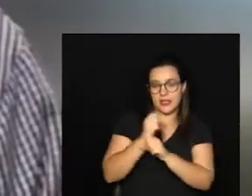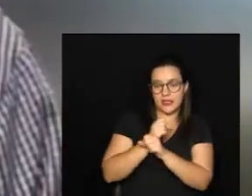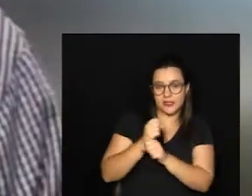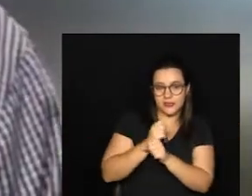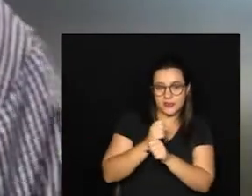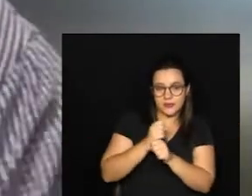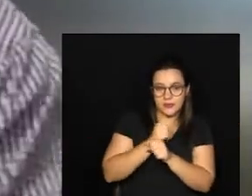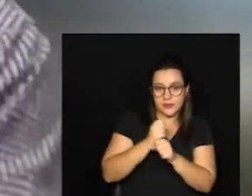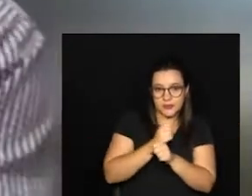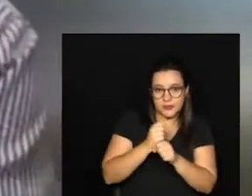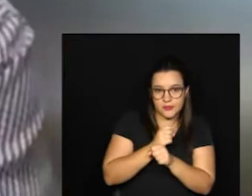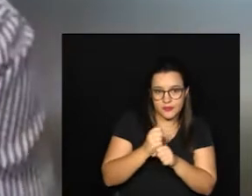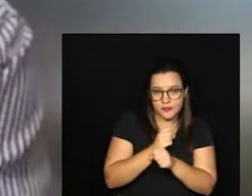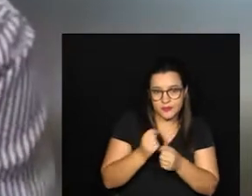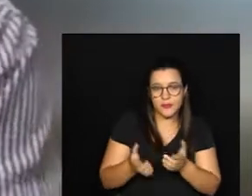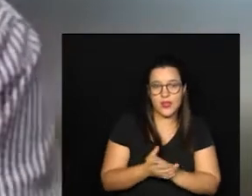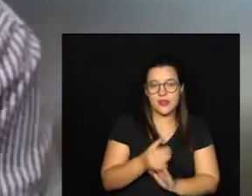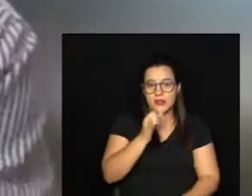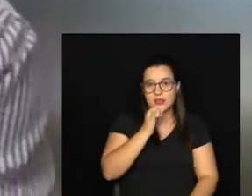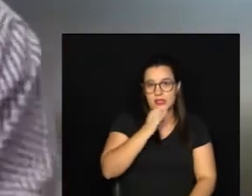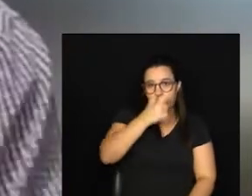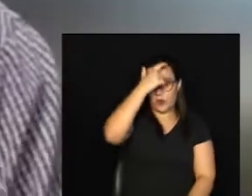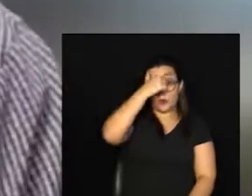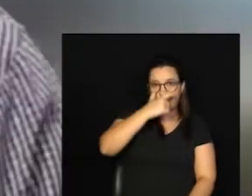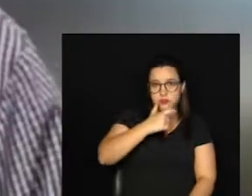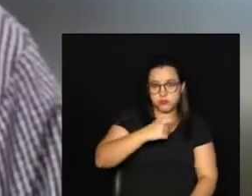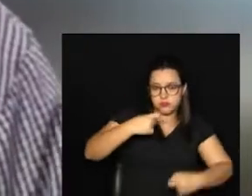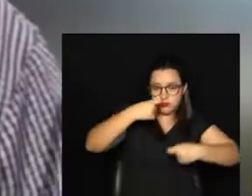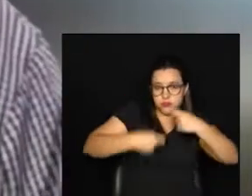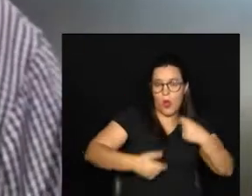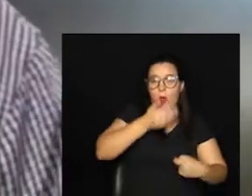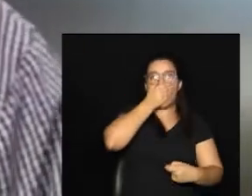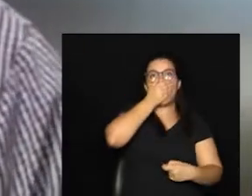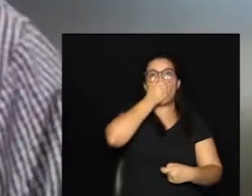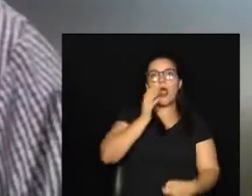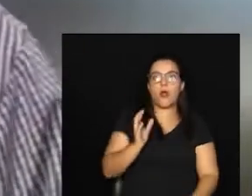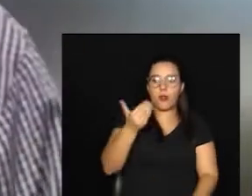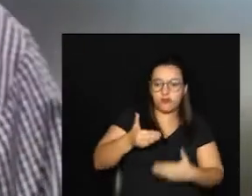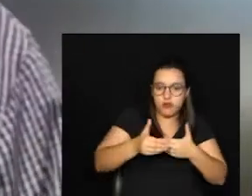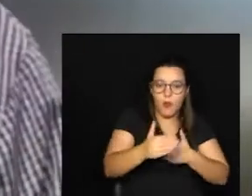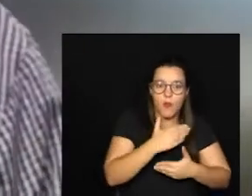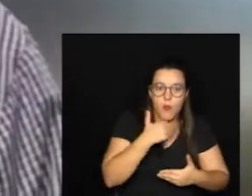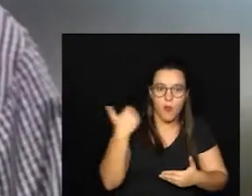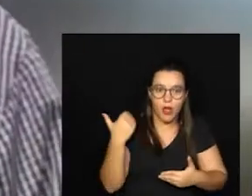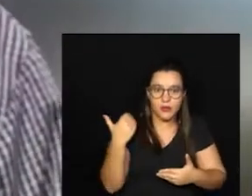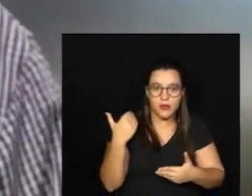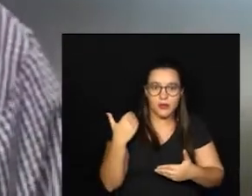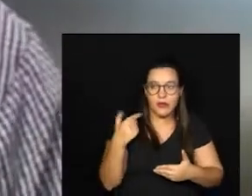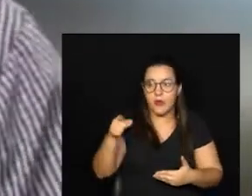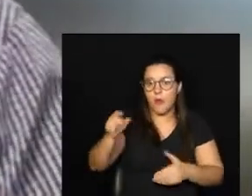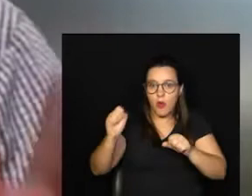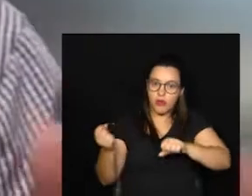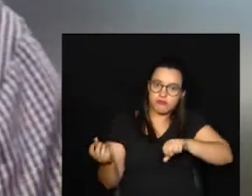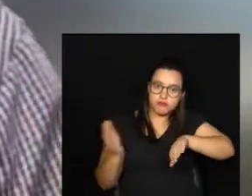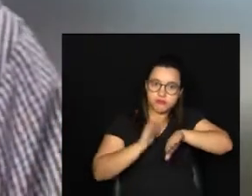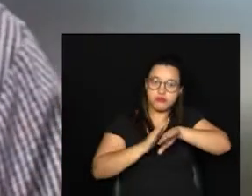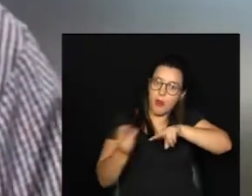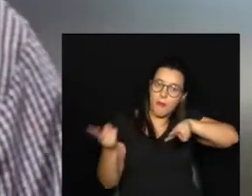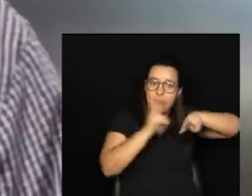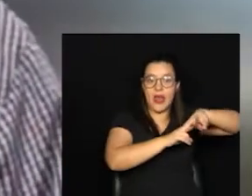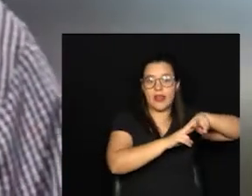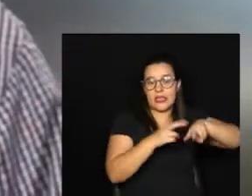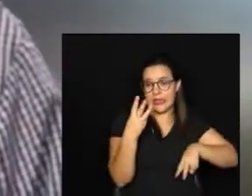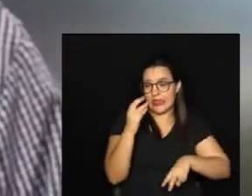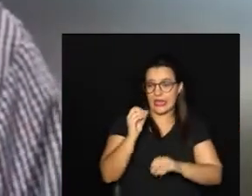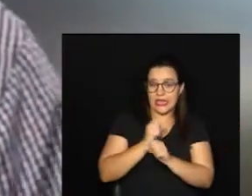daquela prática de estupro, a vítima venha a óbito, a vítima venha a falecer. A pena para esse crime chega a até 30 anos. Naquelas